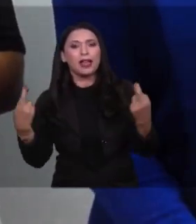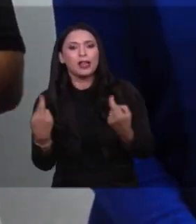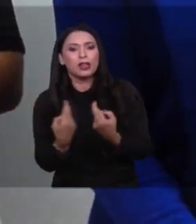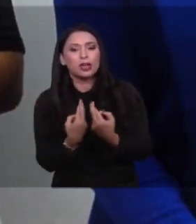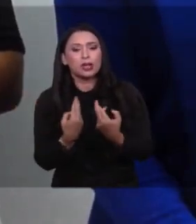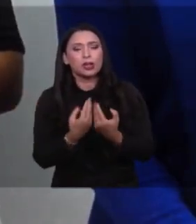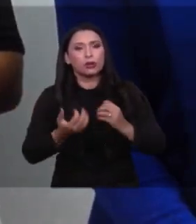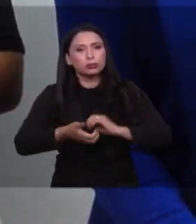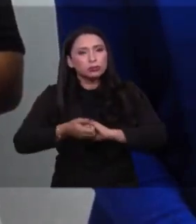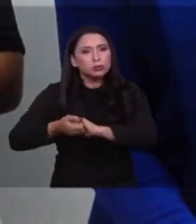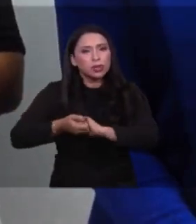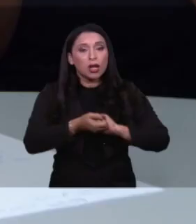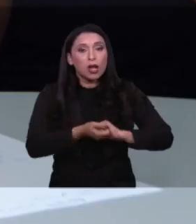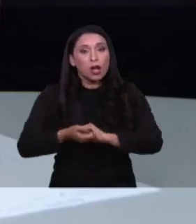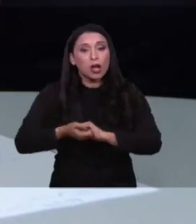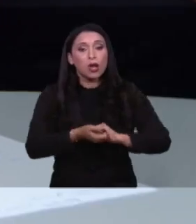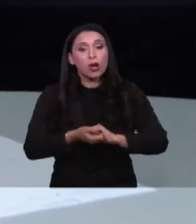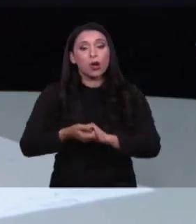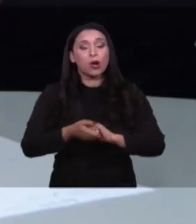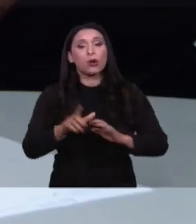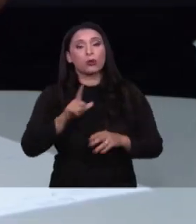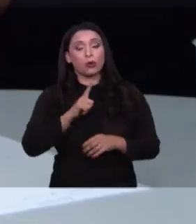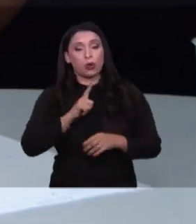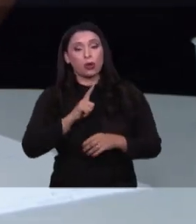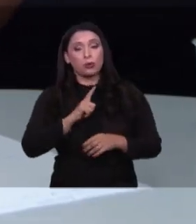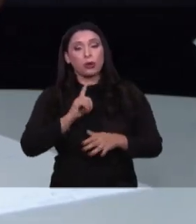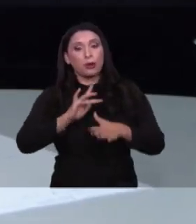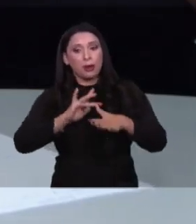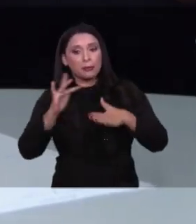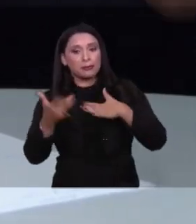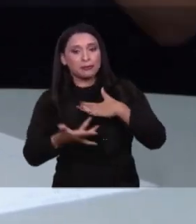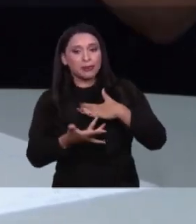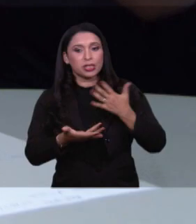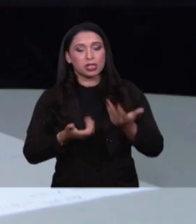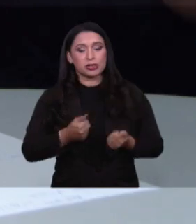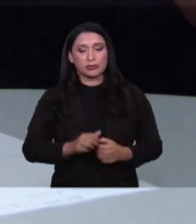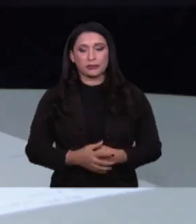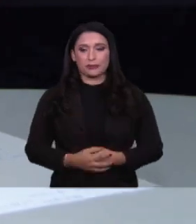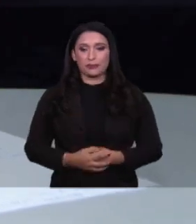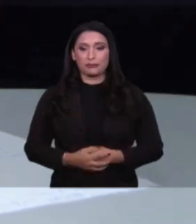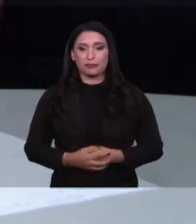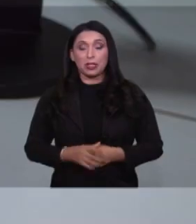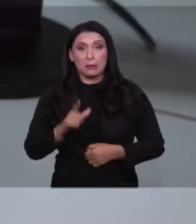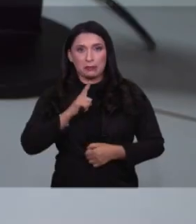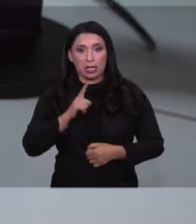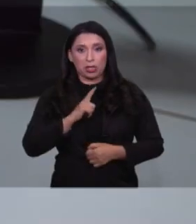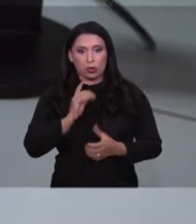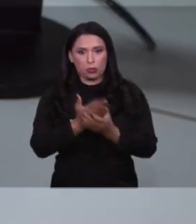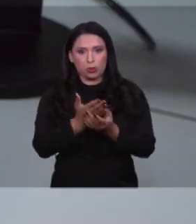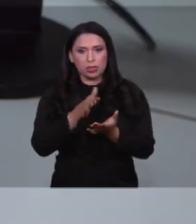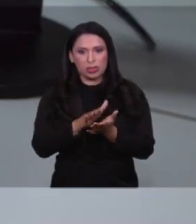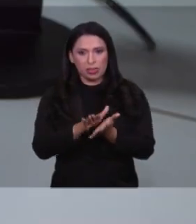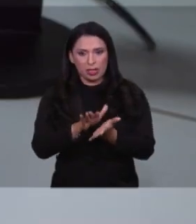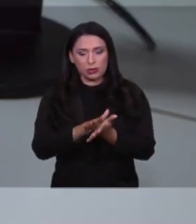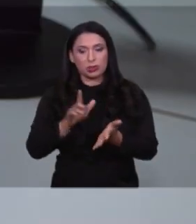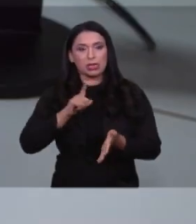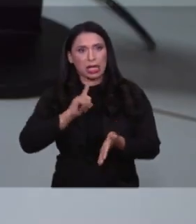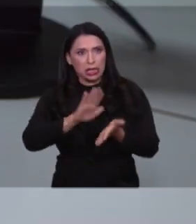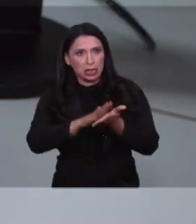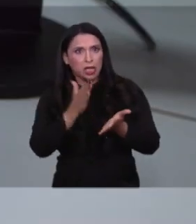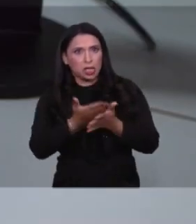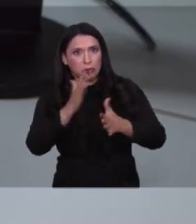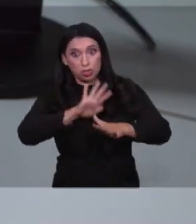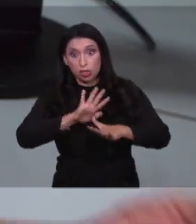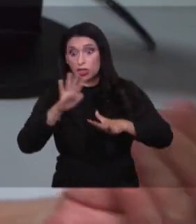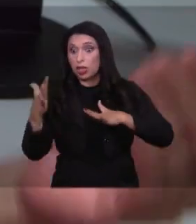para ajudar a construir o acordo, como recomenda a mediação. Para garantir a lisura do processo, nós temos o intérprete de Libras,